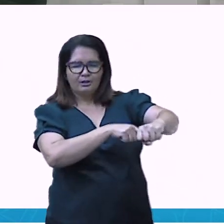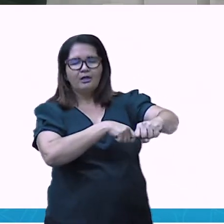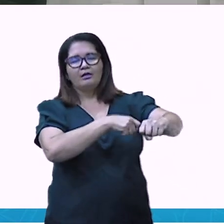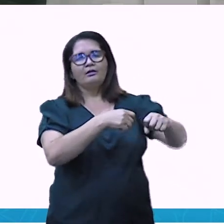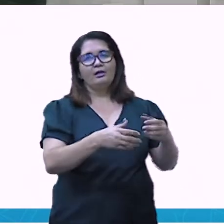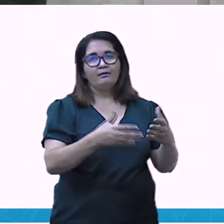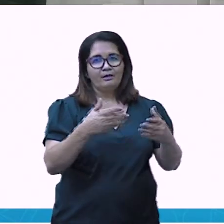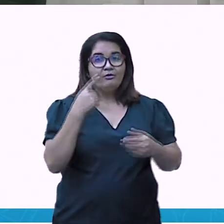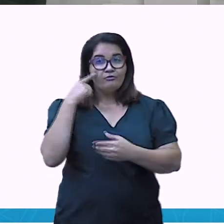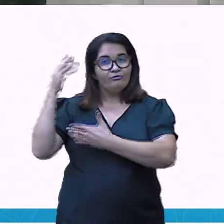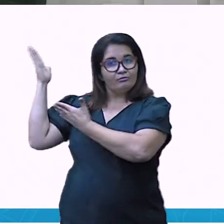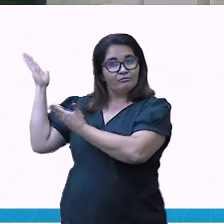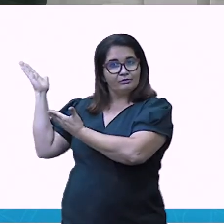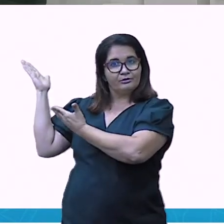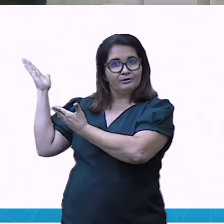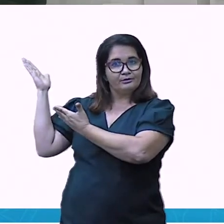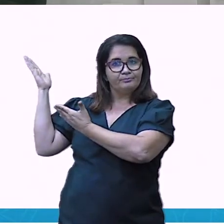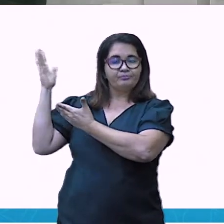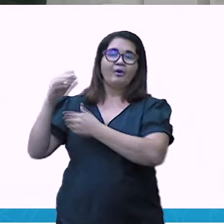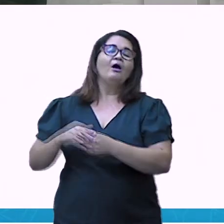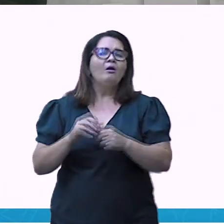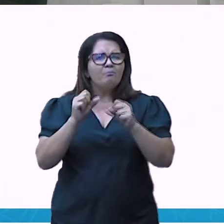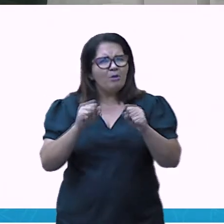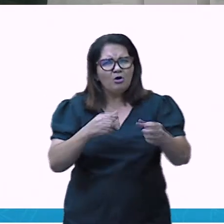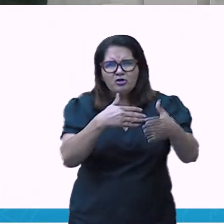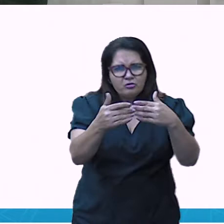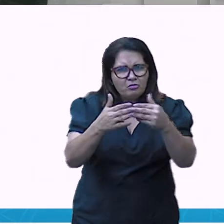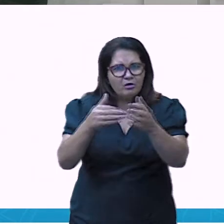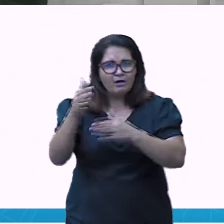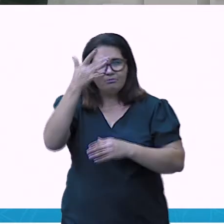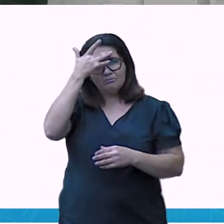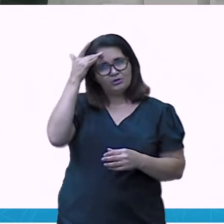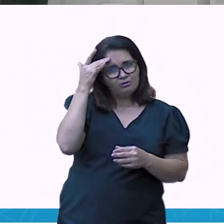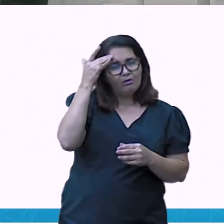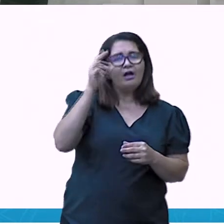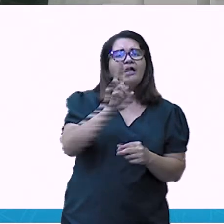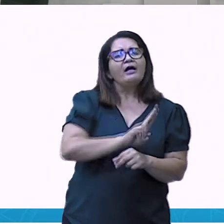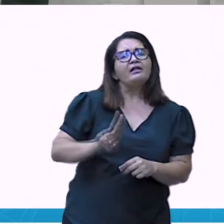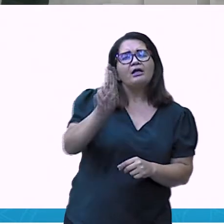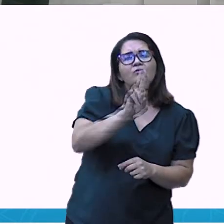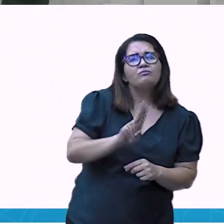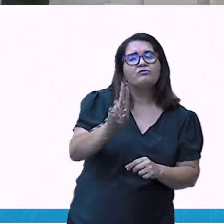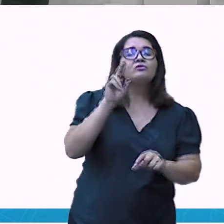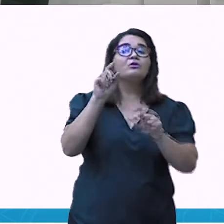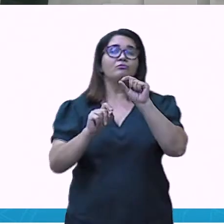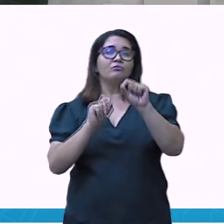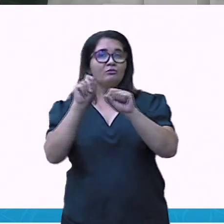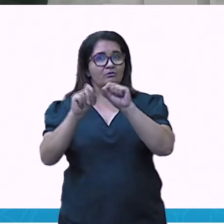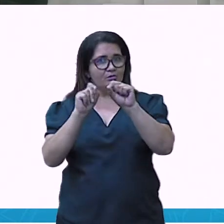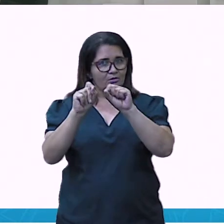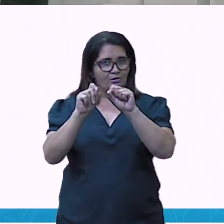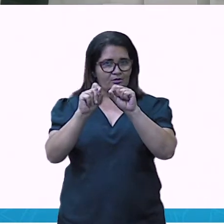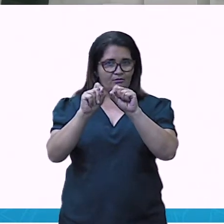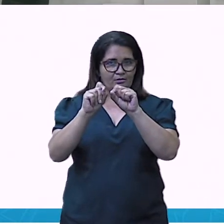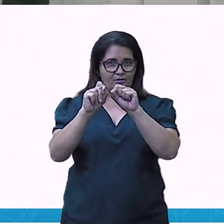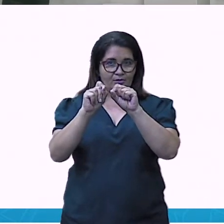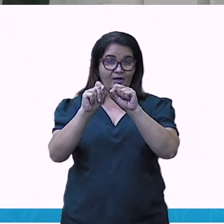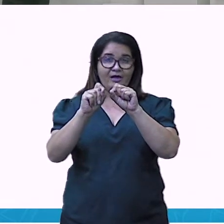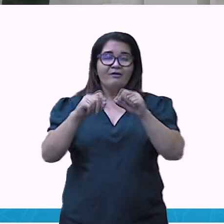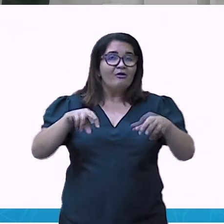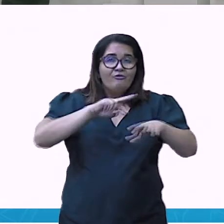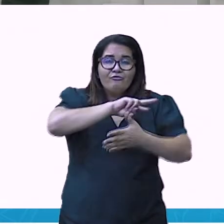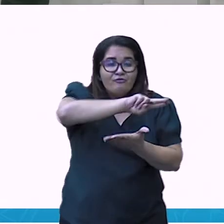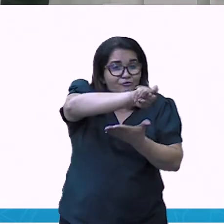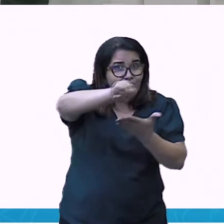mulher que está aqui, mas pode ser qualquer um, acredita que ela pode utilizar ali várias trempes ao mesmo tempo,